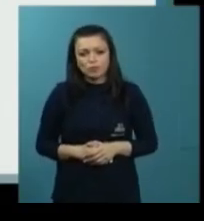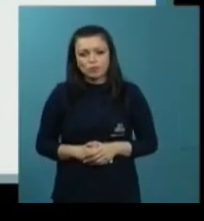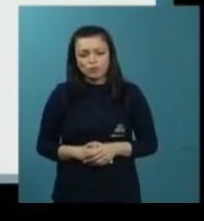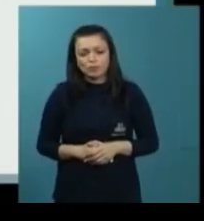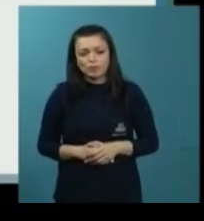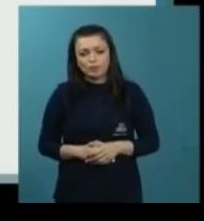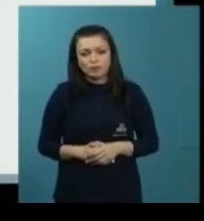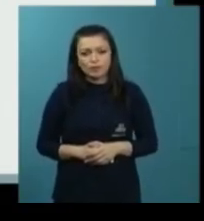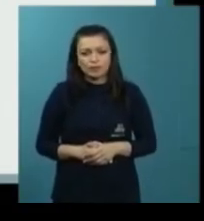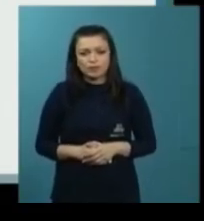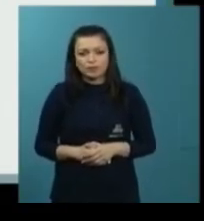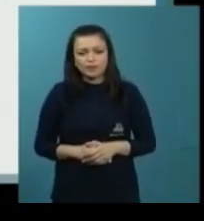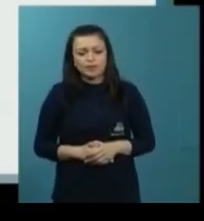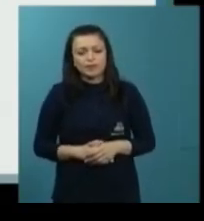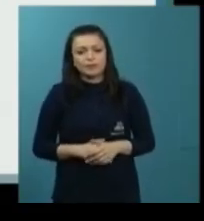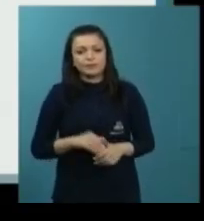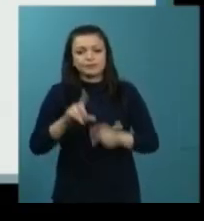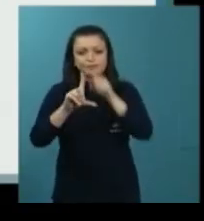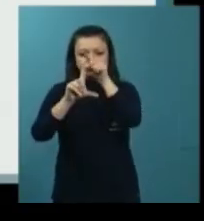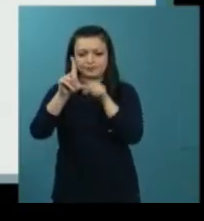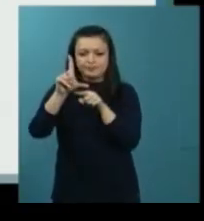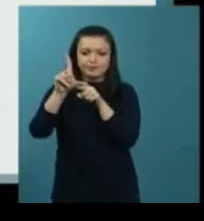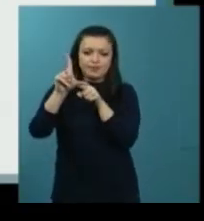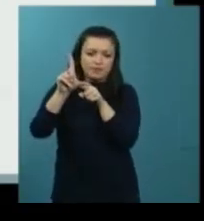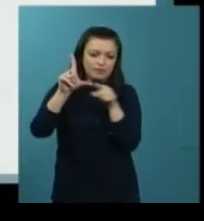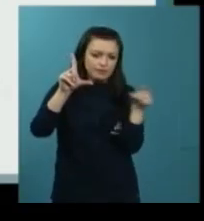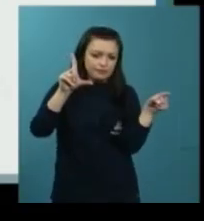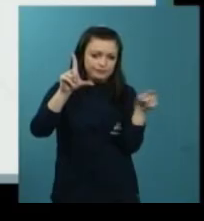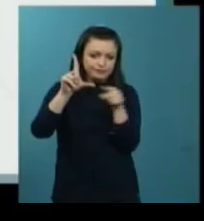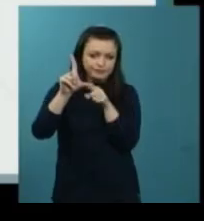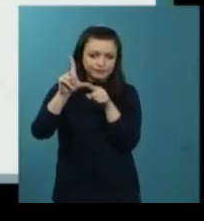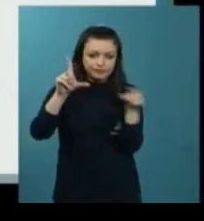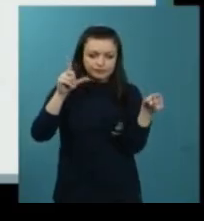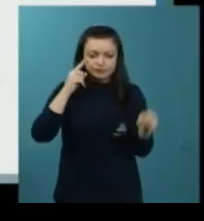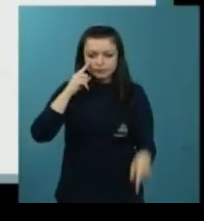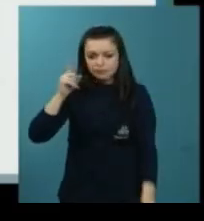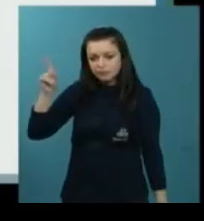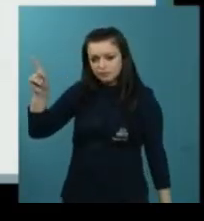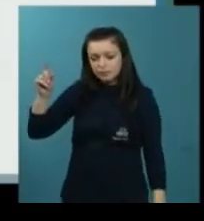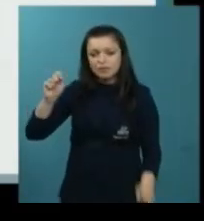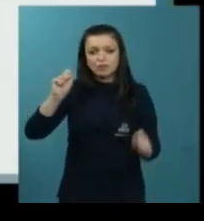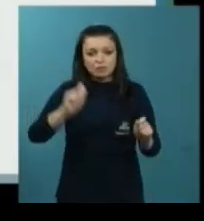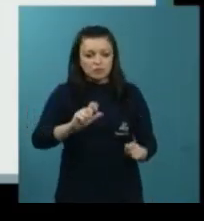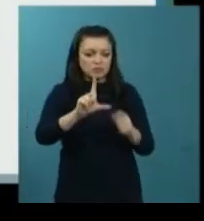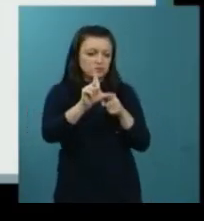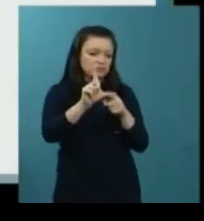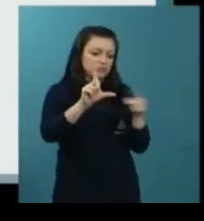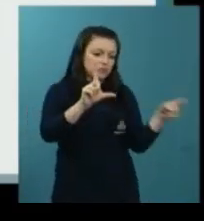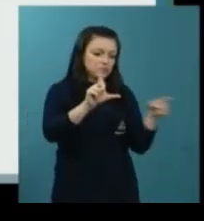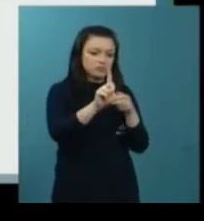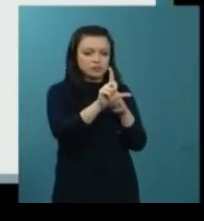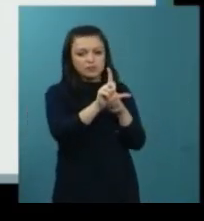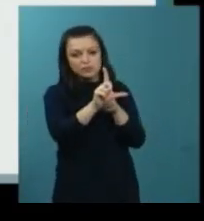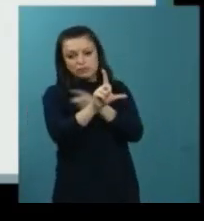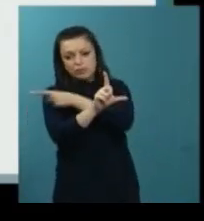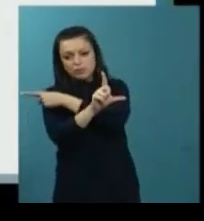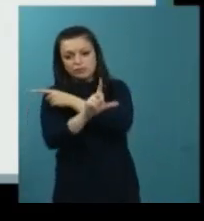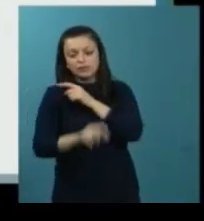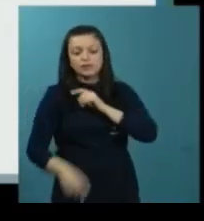Esse eixo horizontal, ele pode se estender para a esquerda da origem,